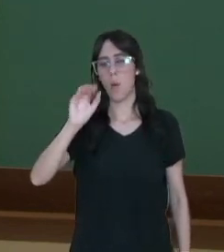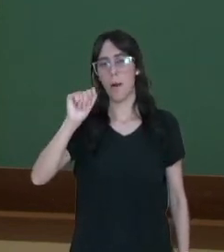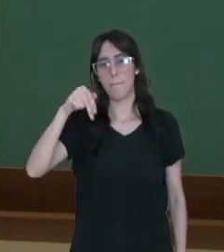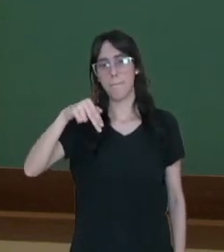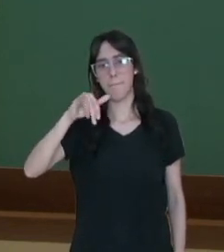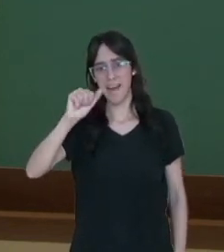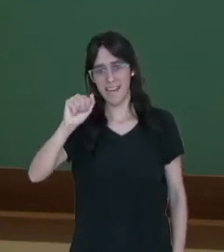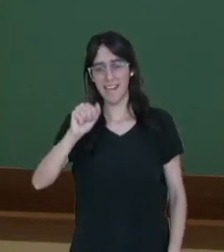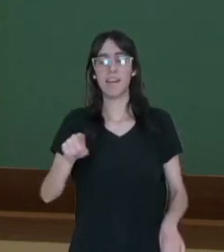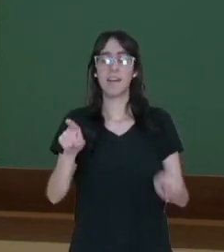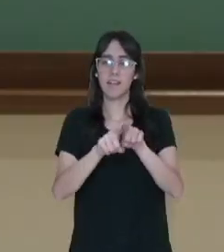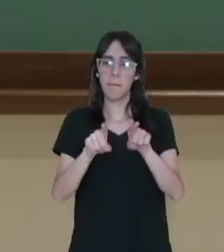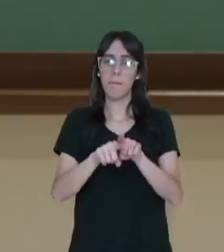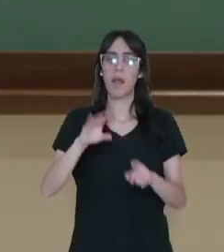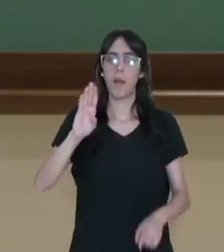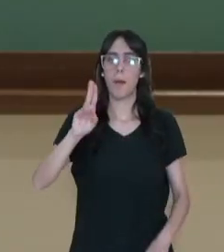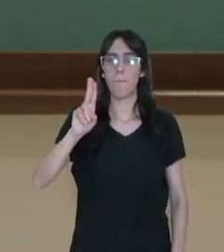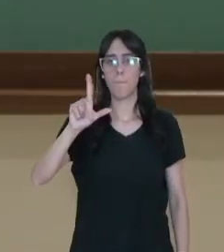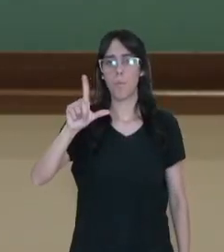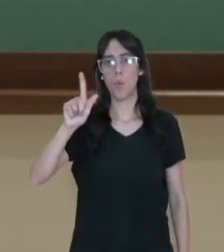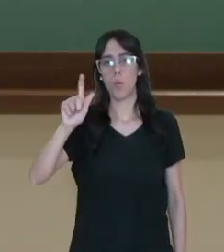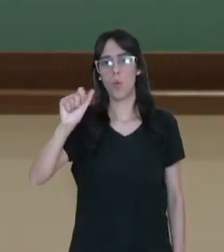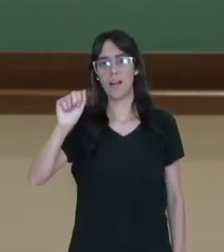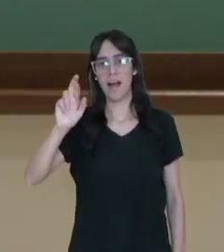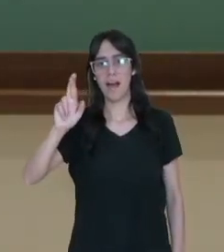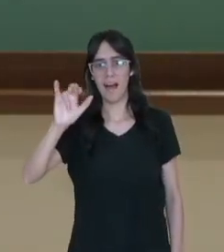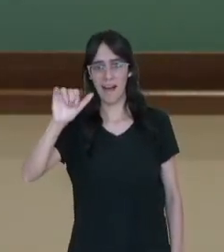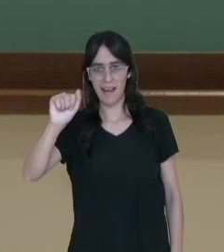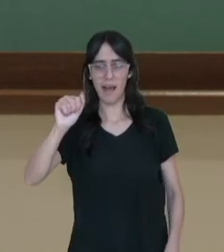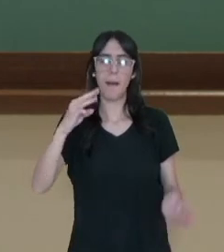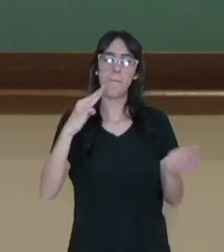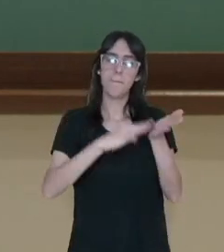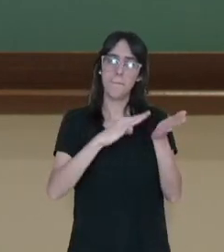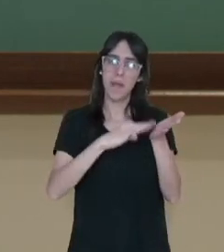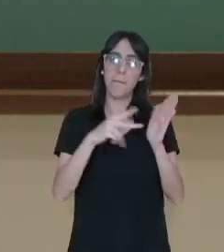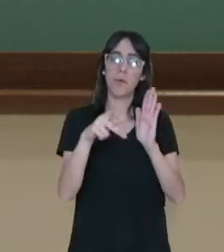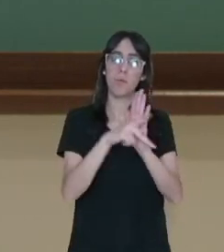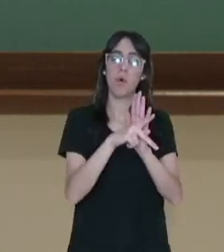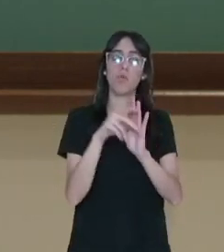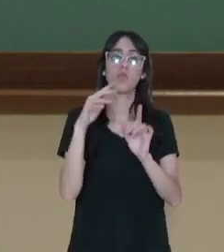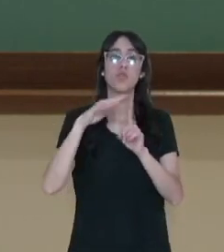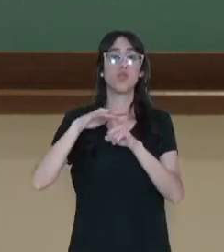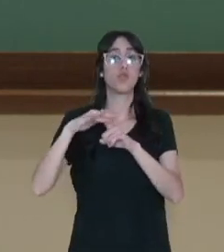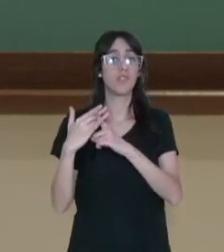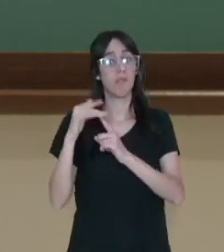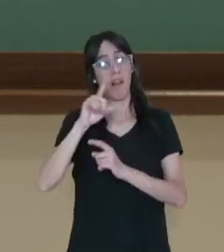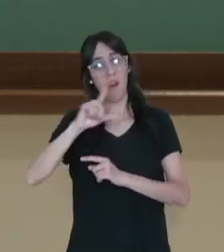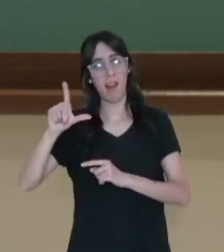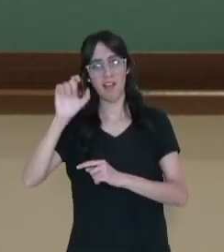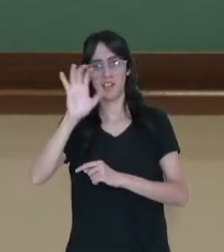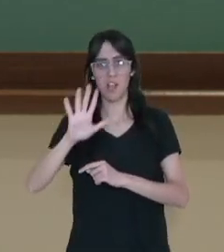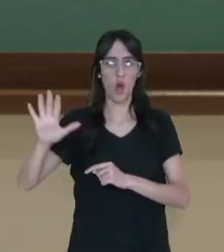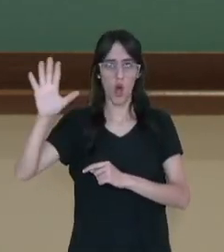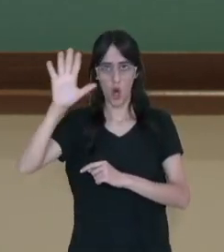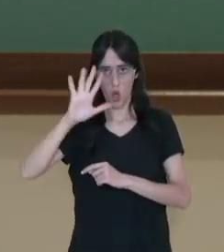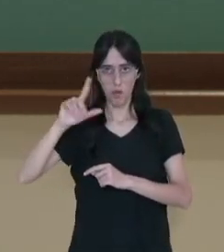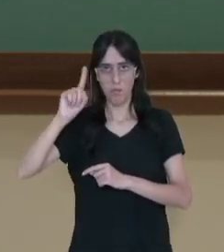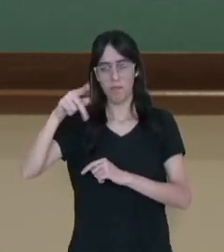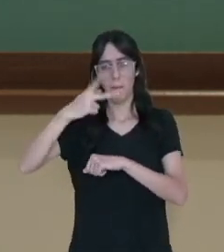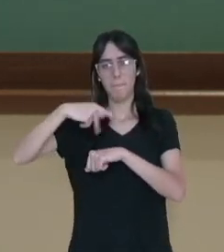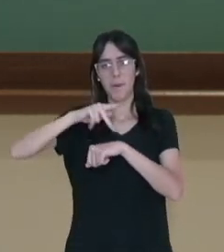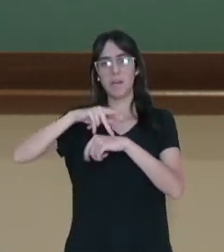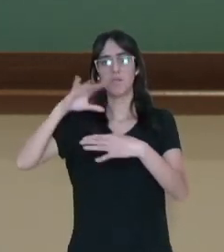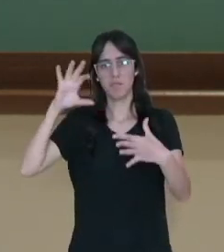a Bulgária, aí como membros desse lado socialista do leste europeu, países